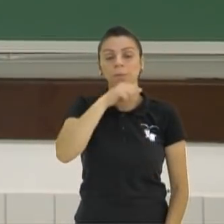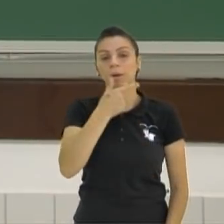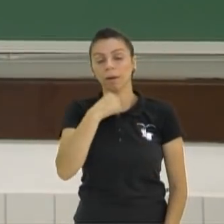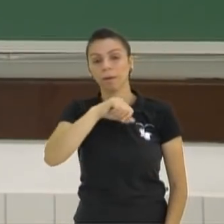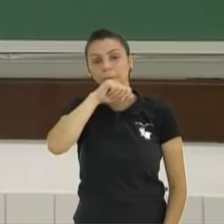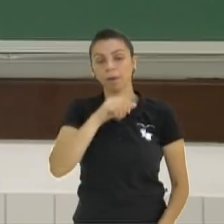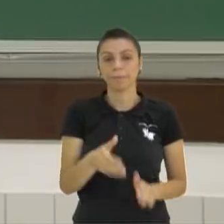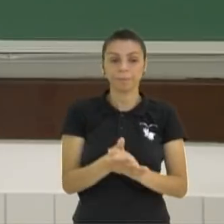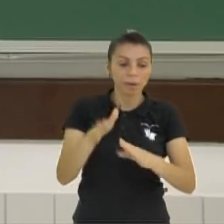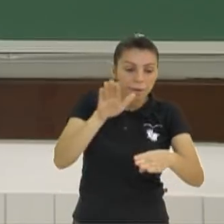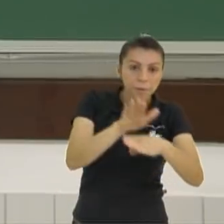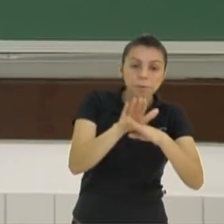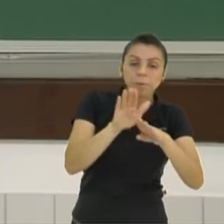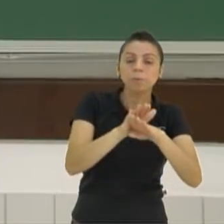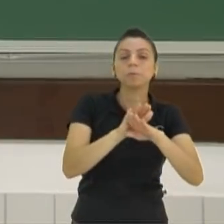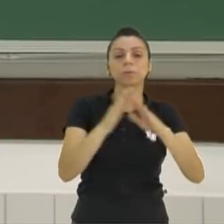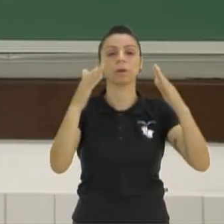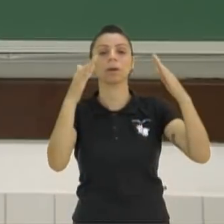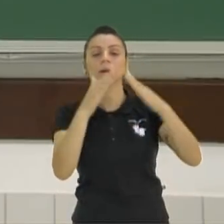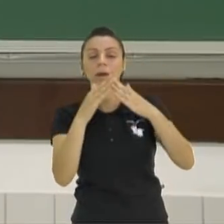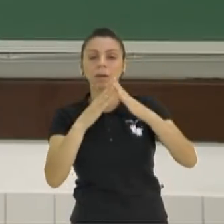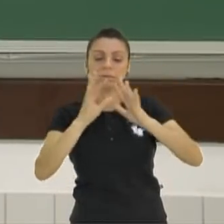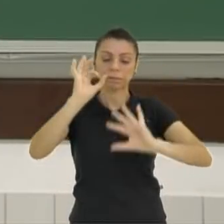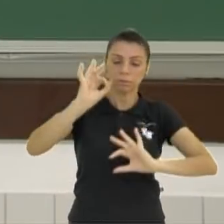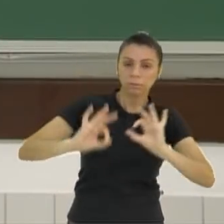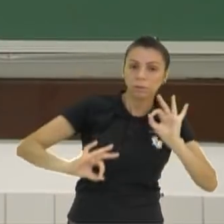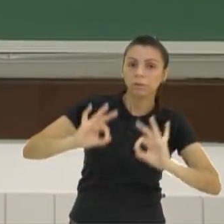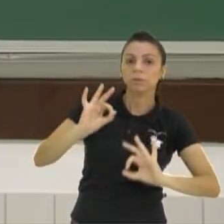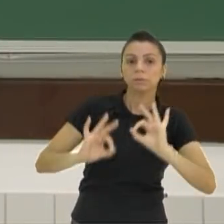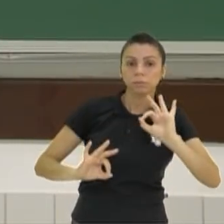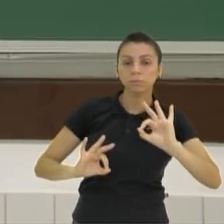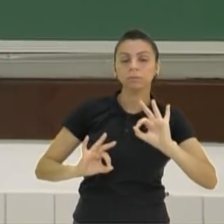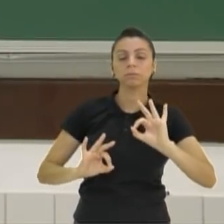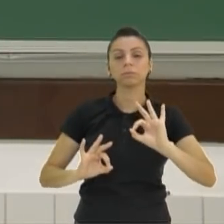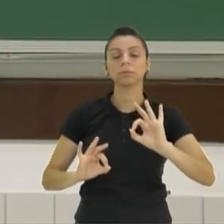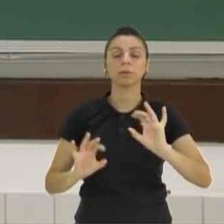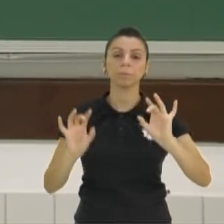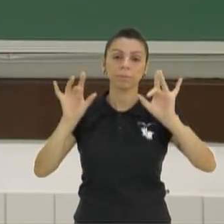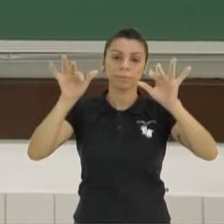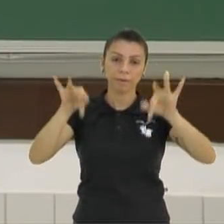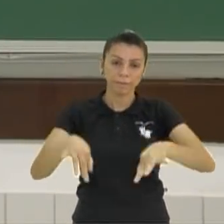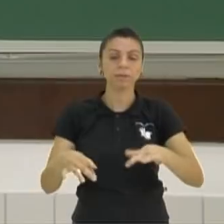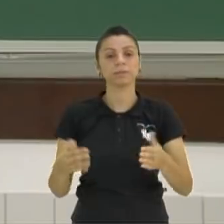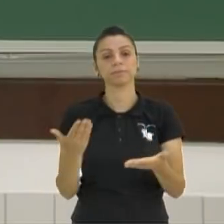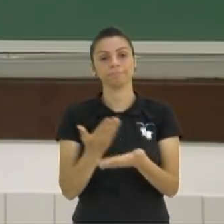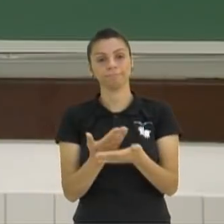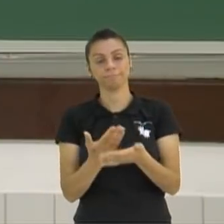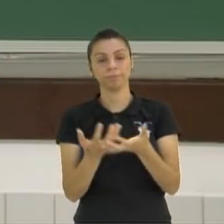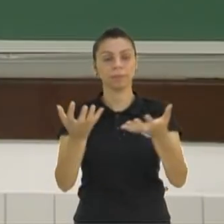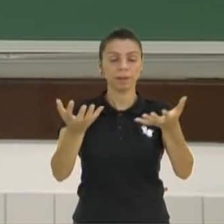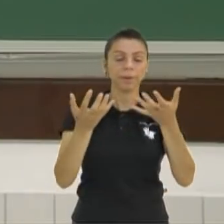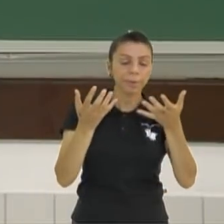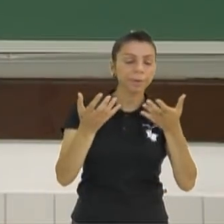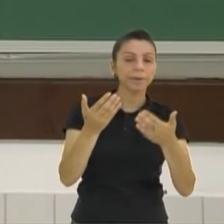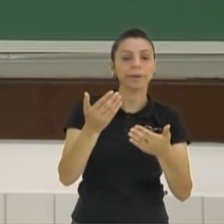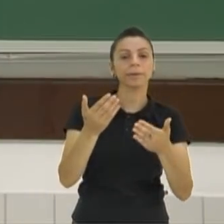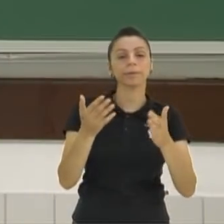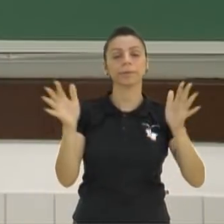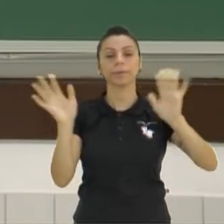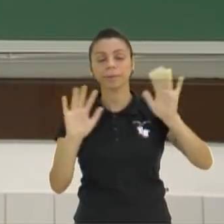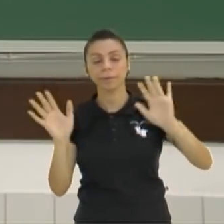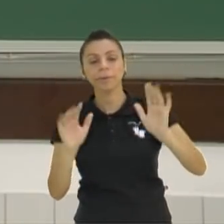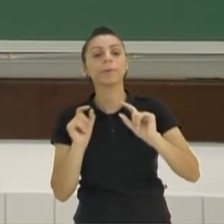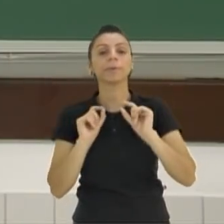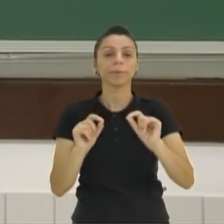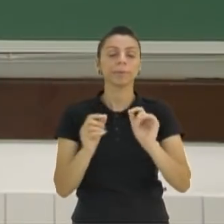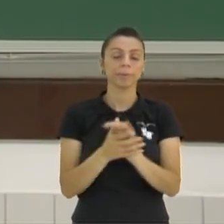na sua casa no que vocês puderem, se organizem. E, para encerrar nossa aula, eu quero me despedir com um